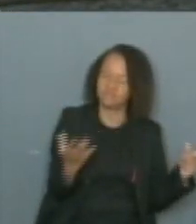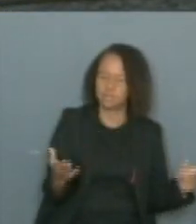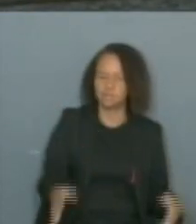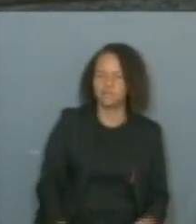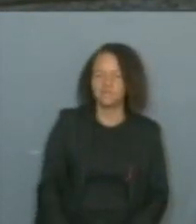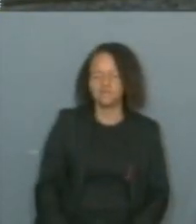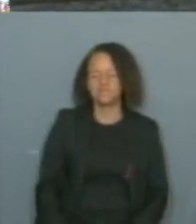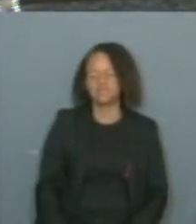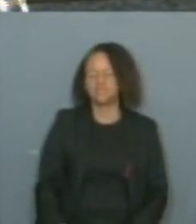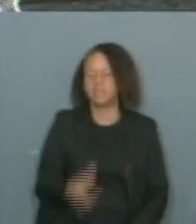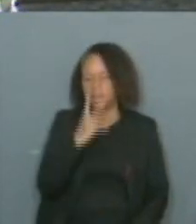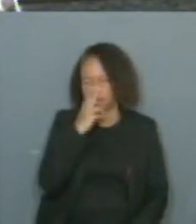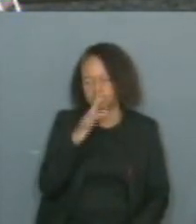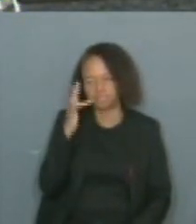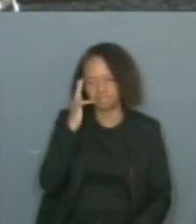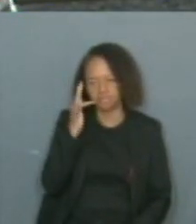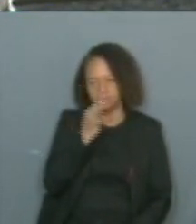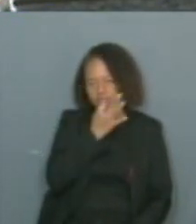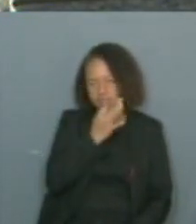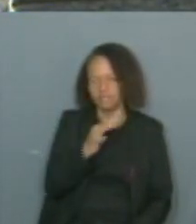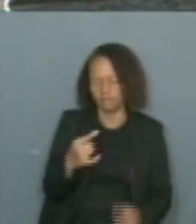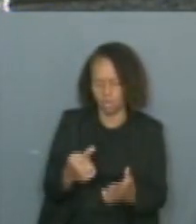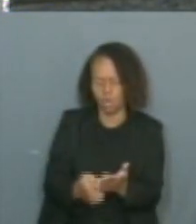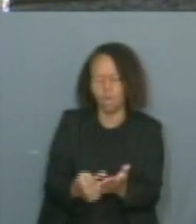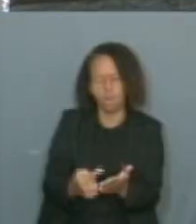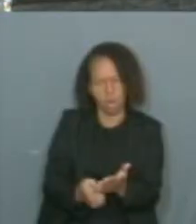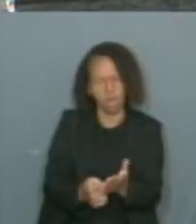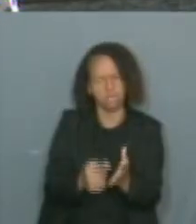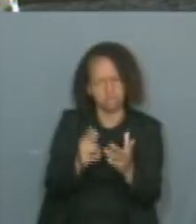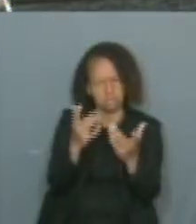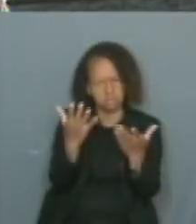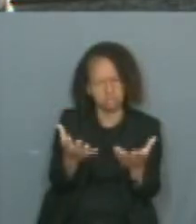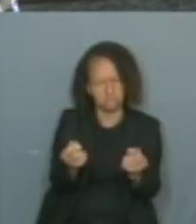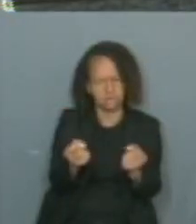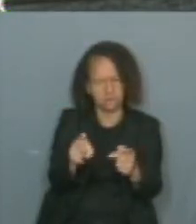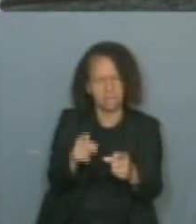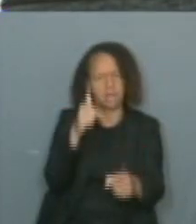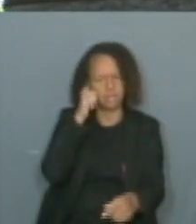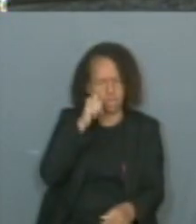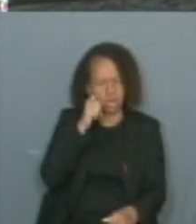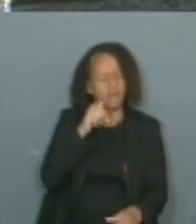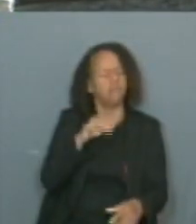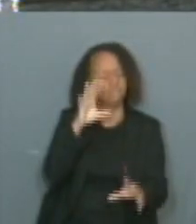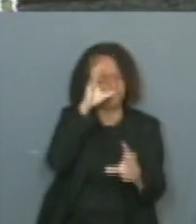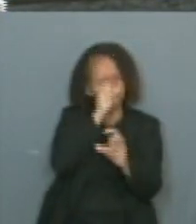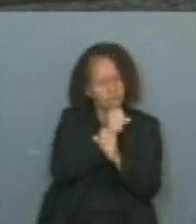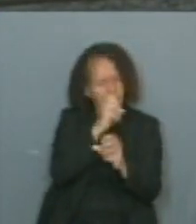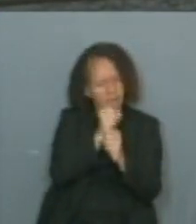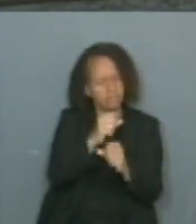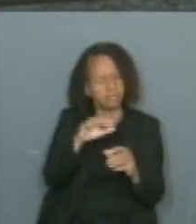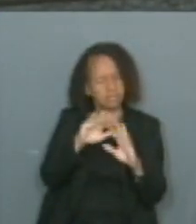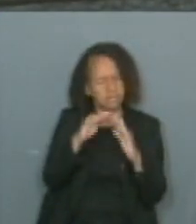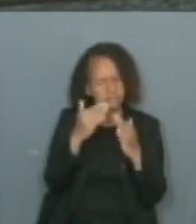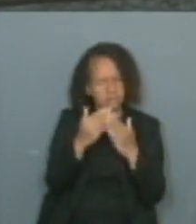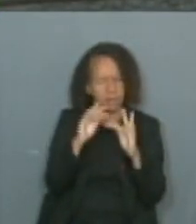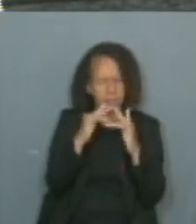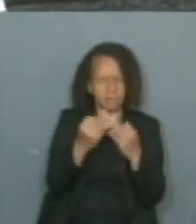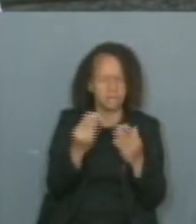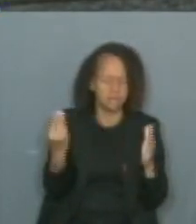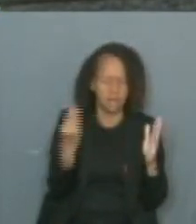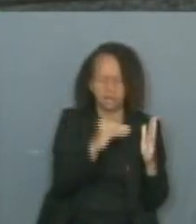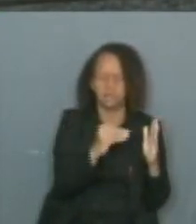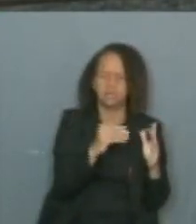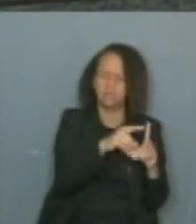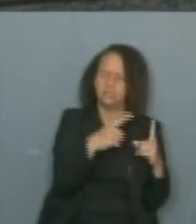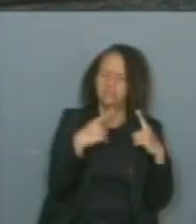Então, eu acho, sabe, Felipe, que concordo inteiramente que as mulheres chefes de família precisam. Está aqui as mulheres vítimas de